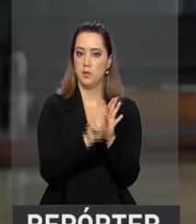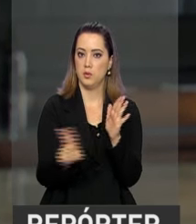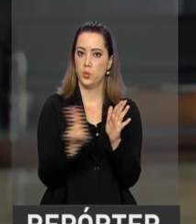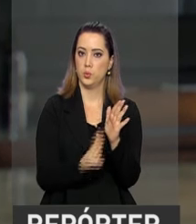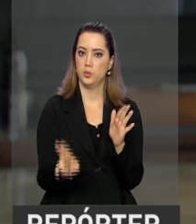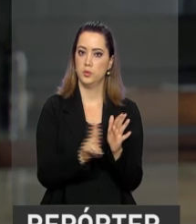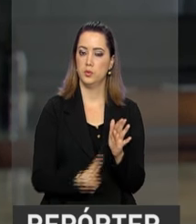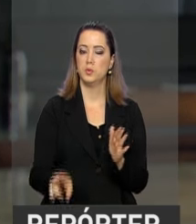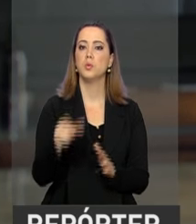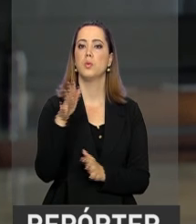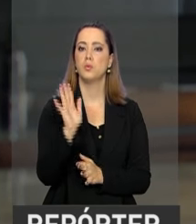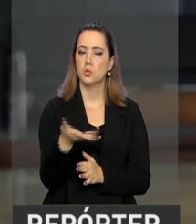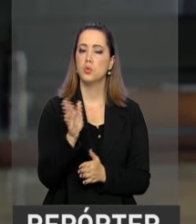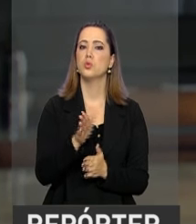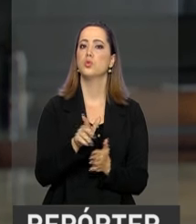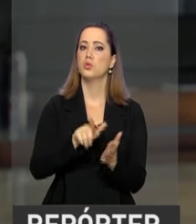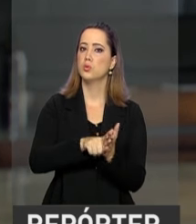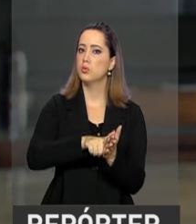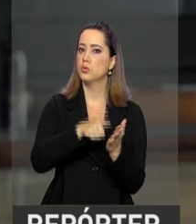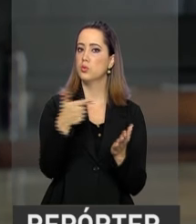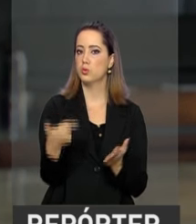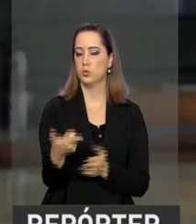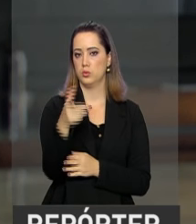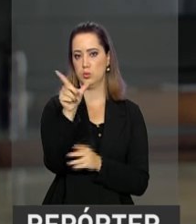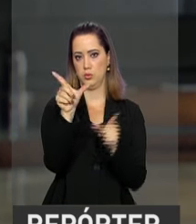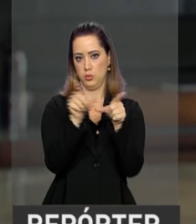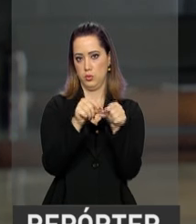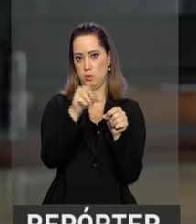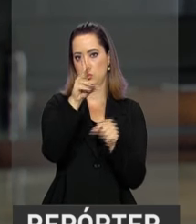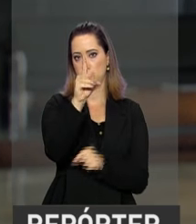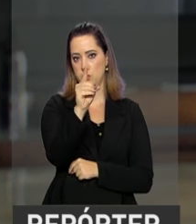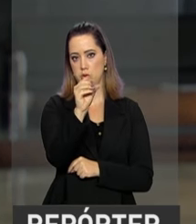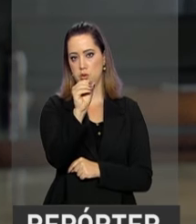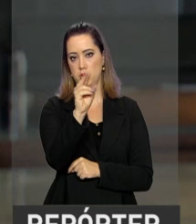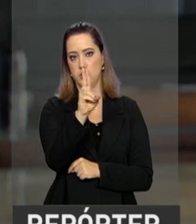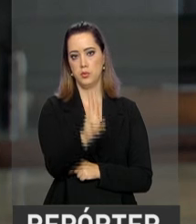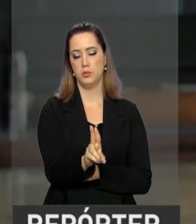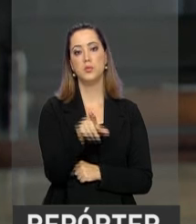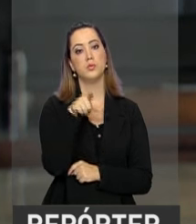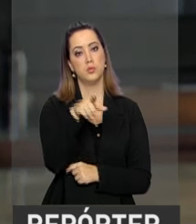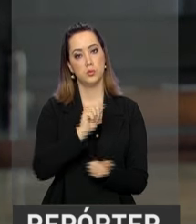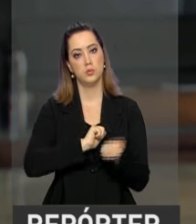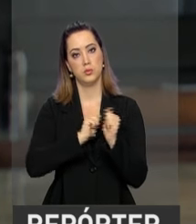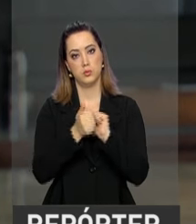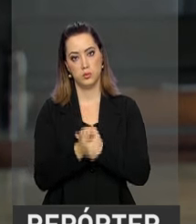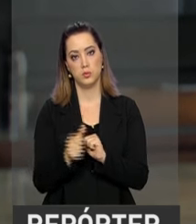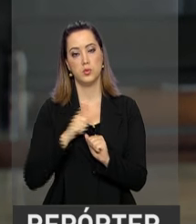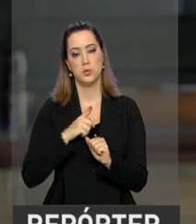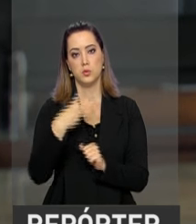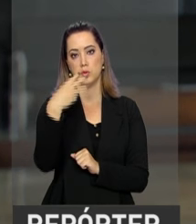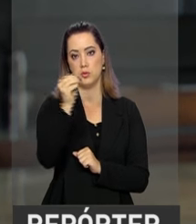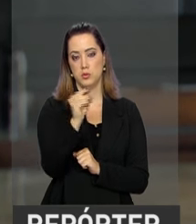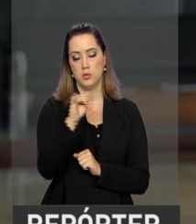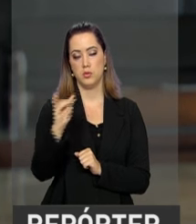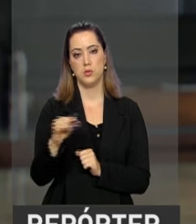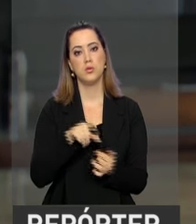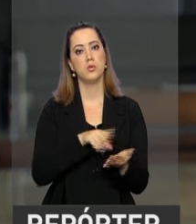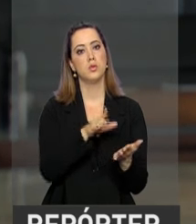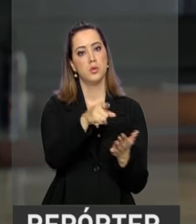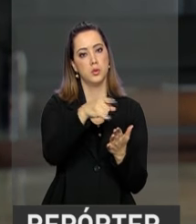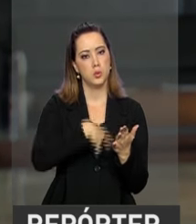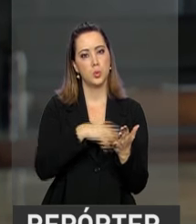foi publicada no Diário Oficial da União desta sexta-feira, e agora os esportistas têm um prazo de 30 dias